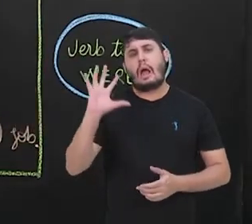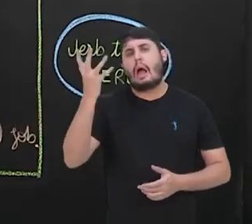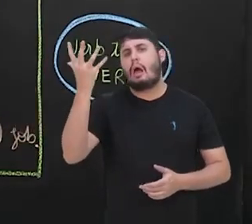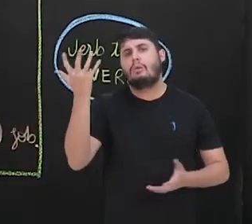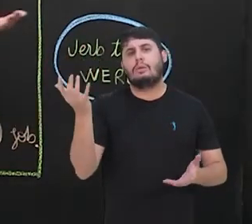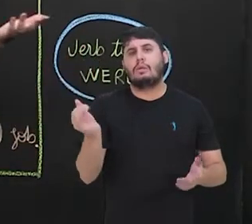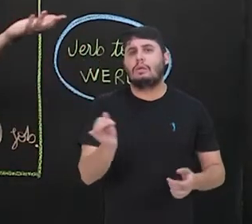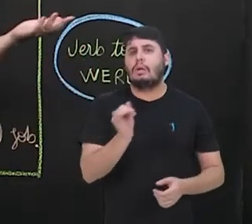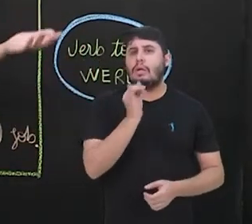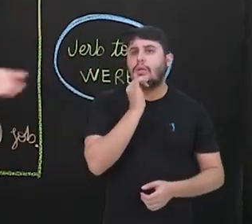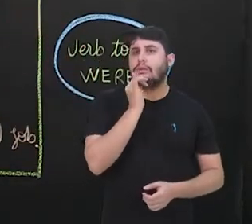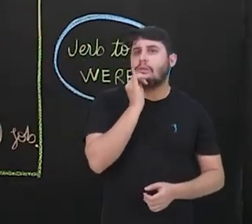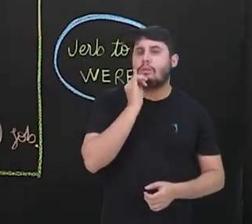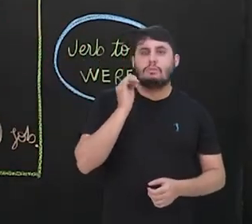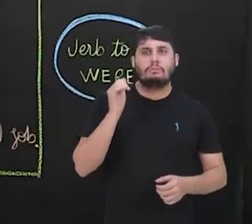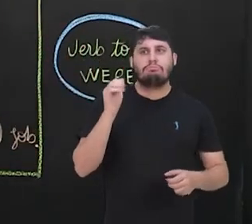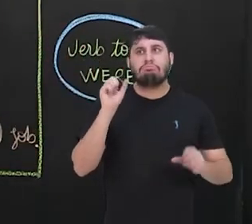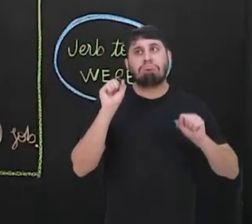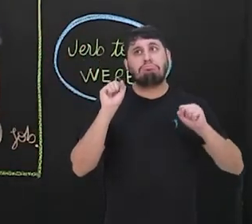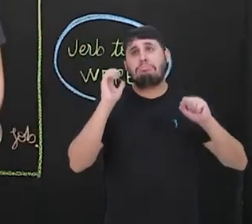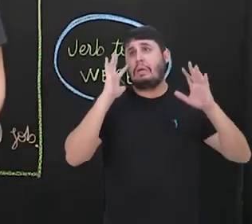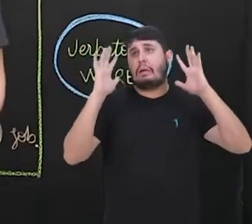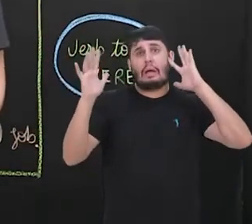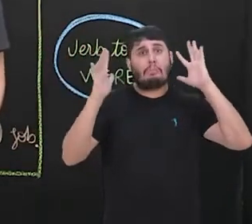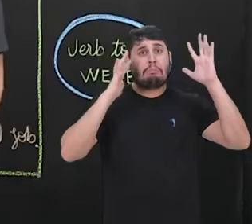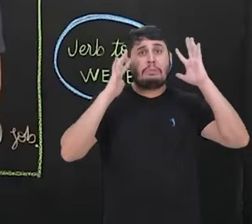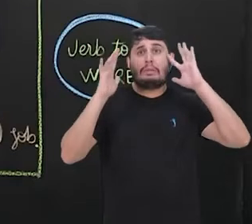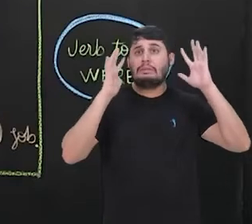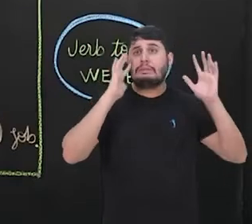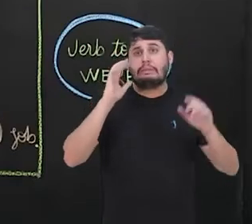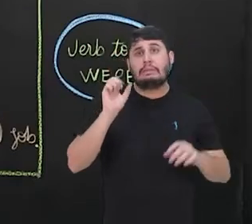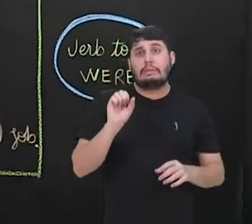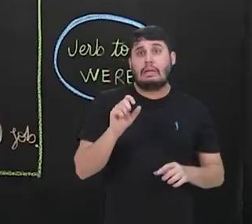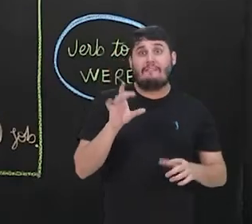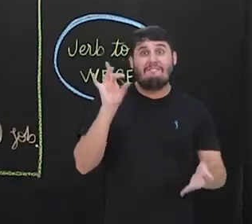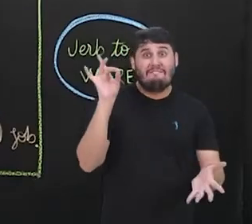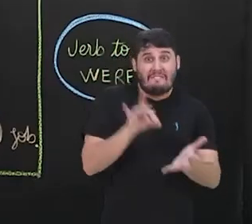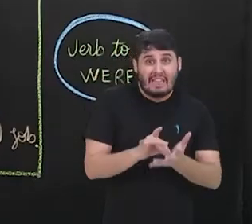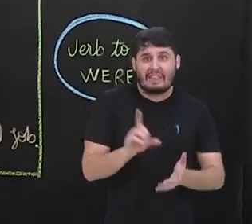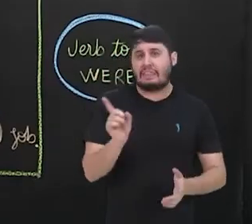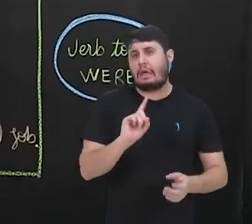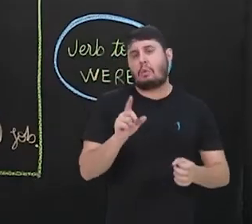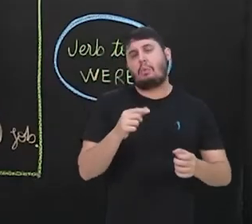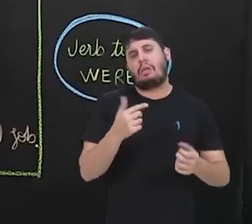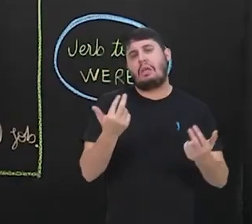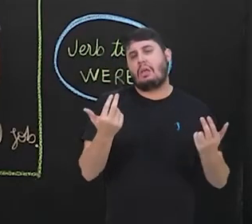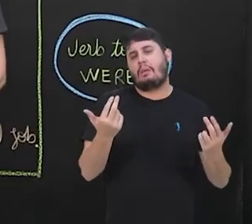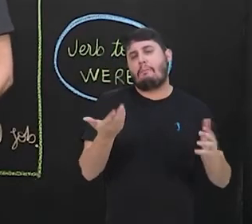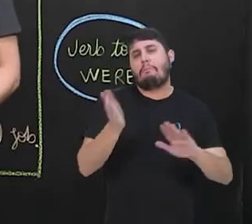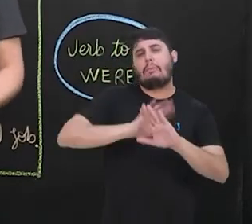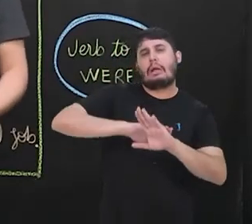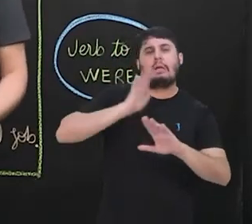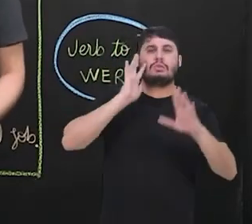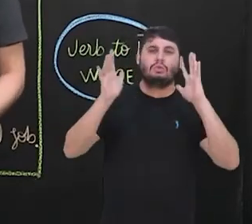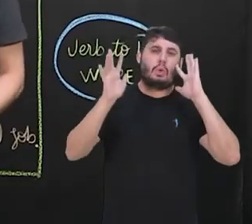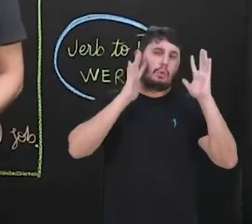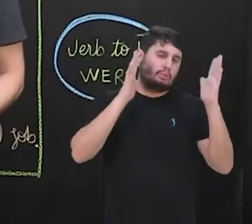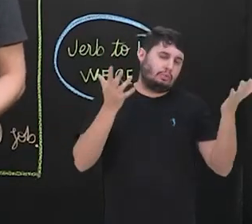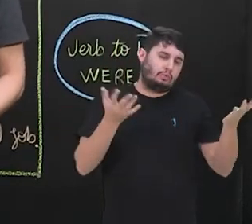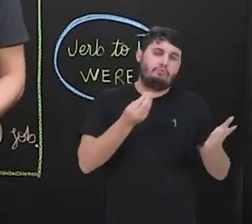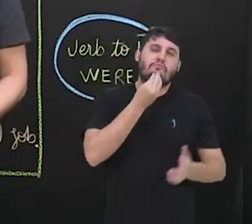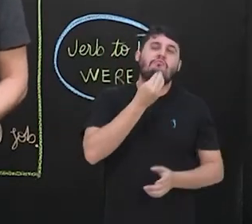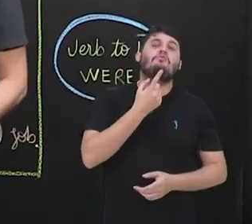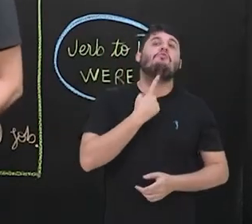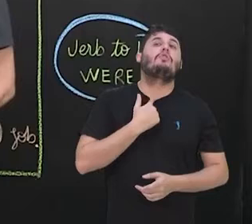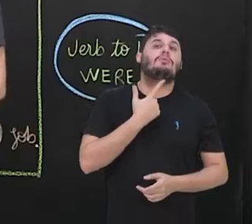irreais. Quando a gente dá aquela imaginada, aquela viajada, ah, se eu tivesse, ah, se eu pudesse. Vamos ver como expressar